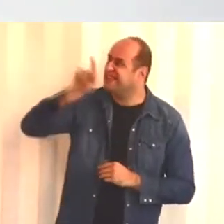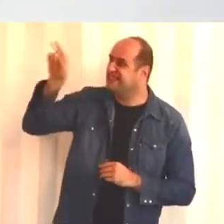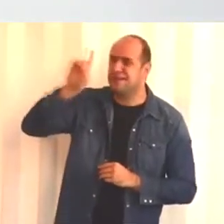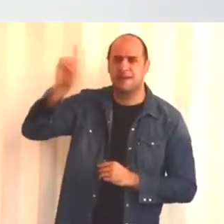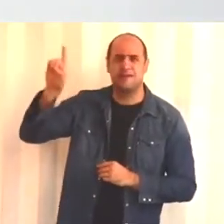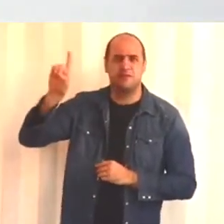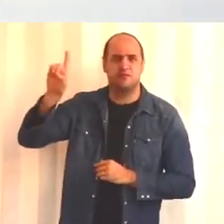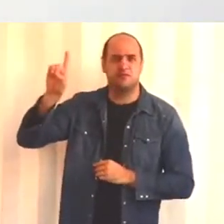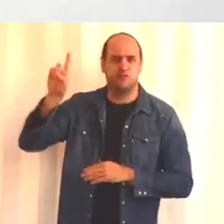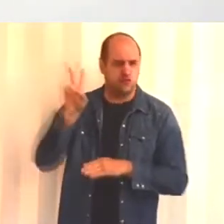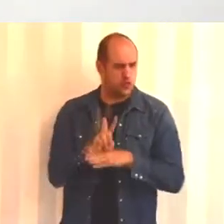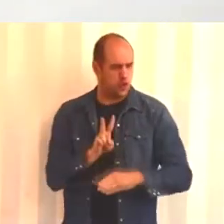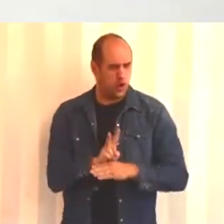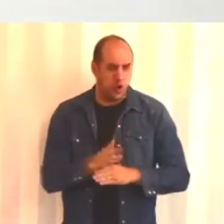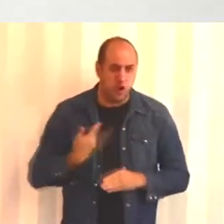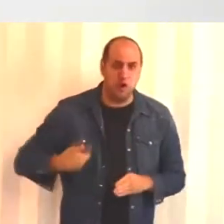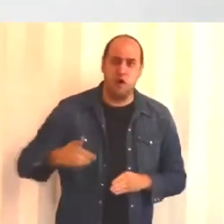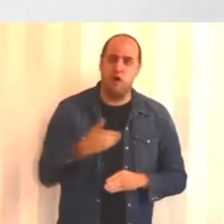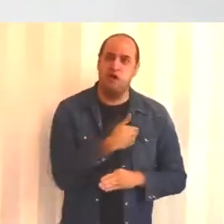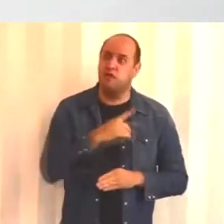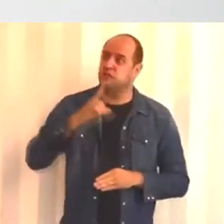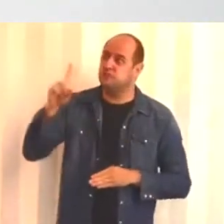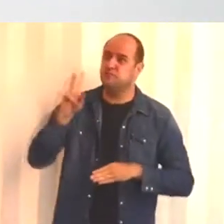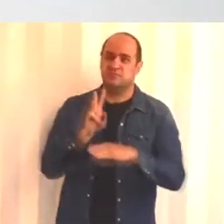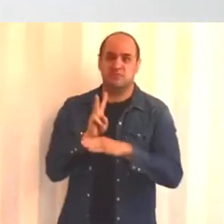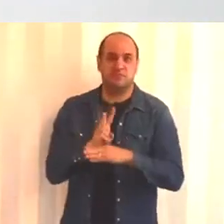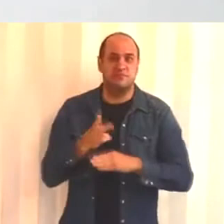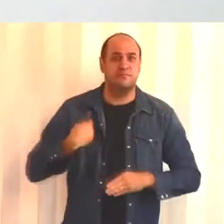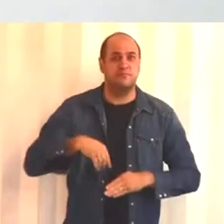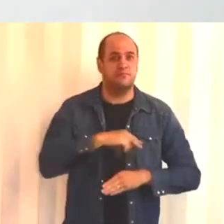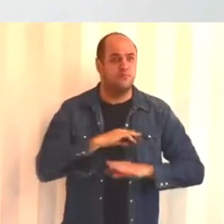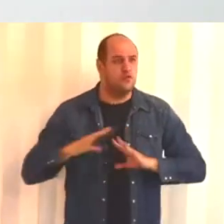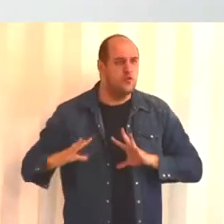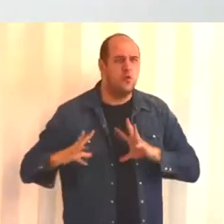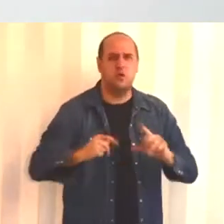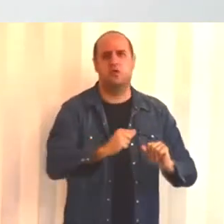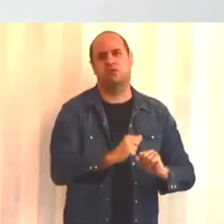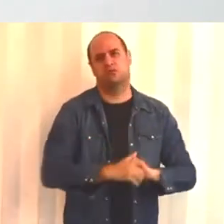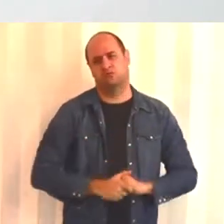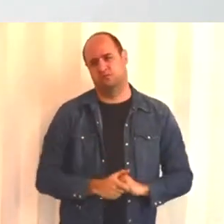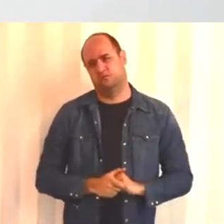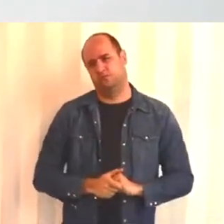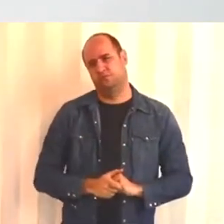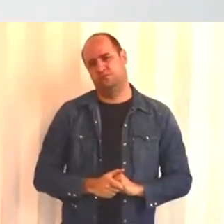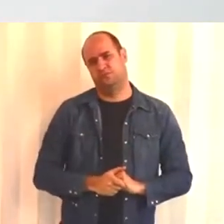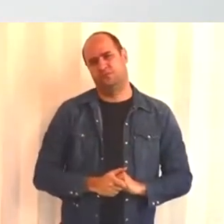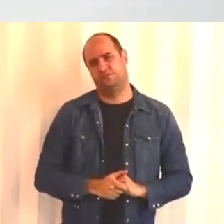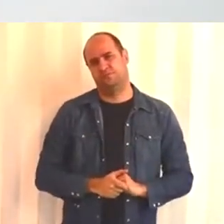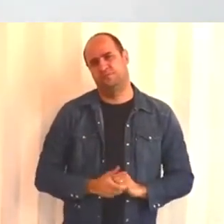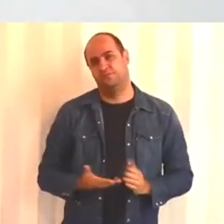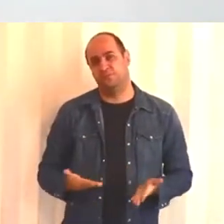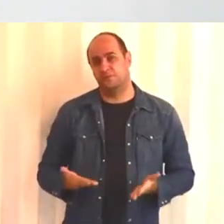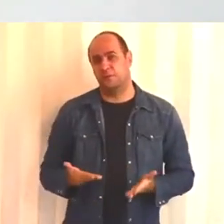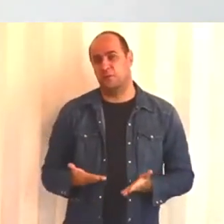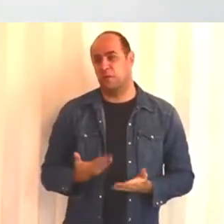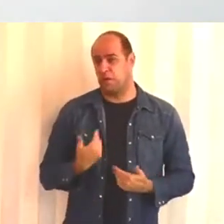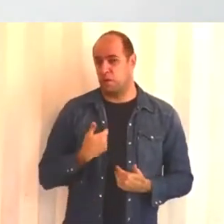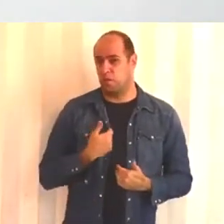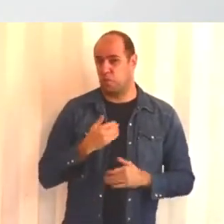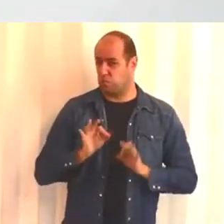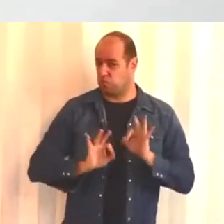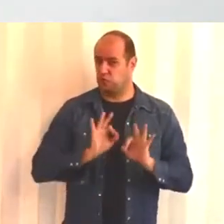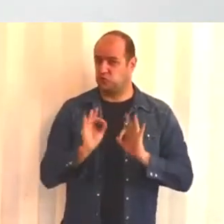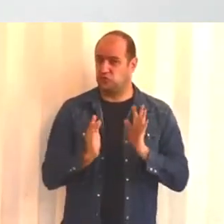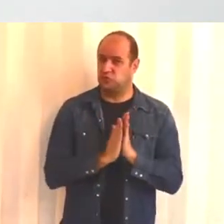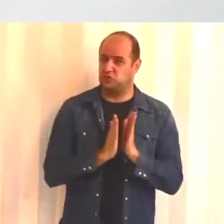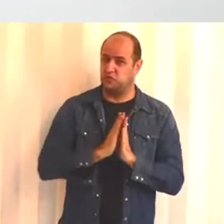nosso sustentador, Ele é o nosso refúgio, Ele é o nosso auxílio. Eu tenho motivos para louvar a Deus,